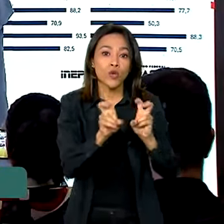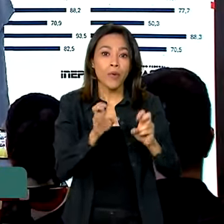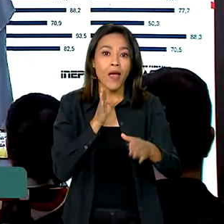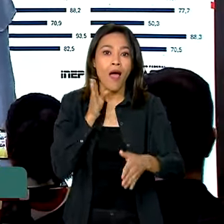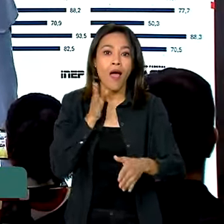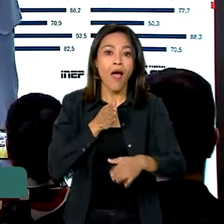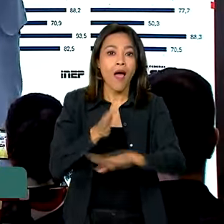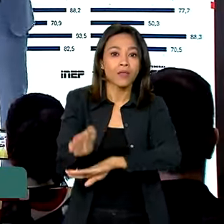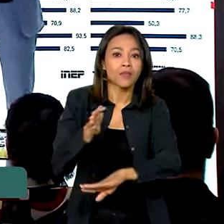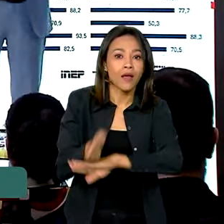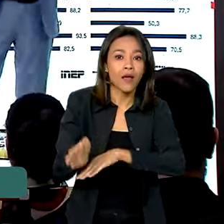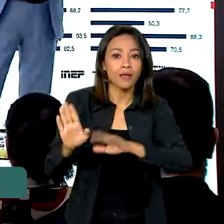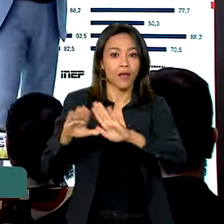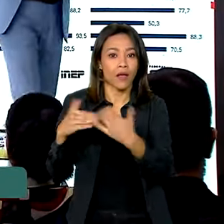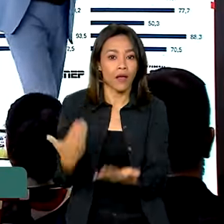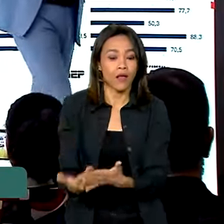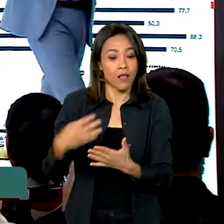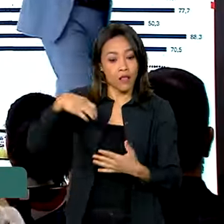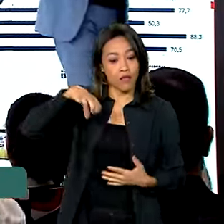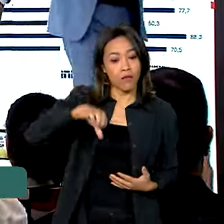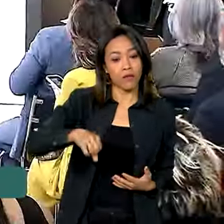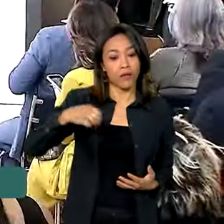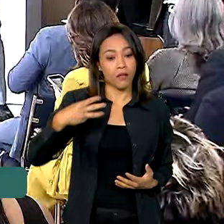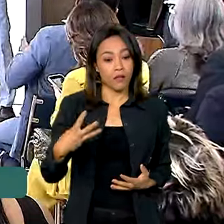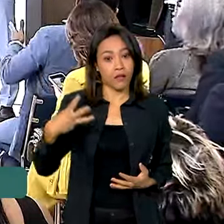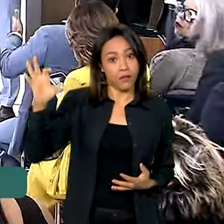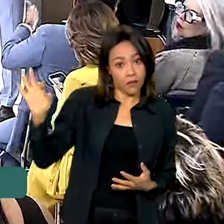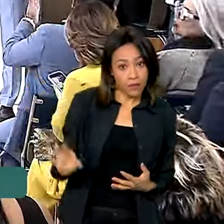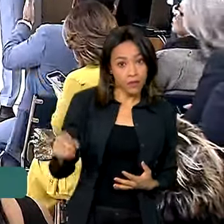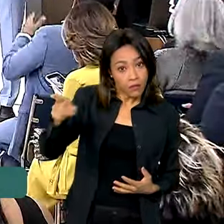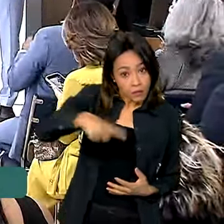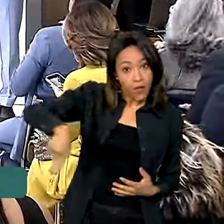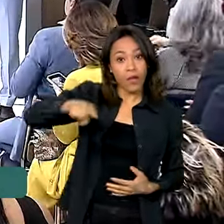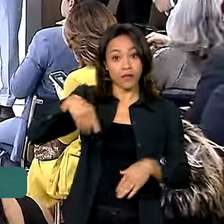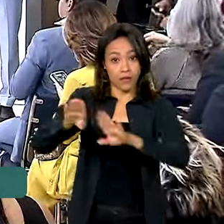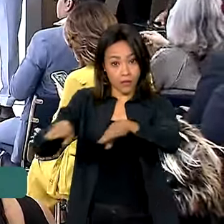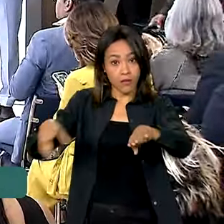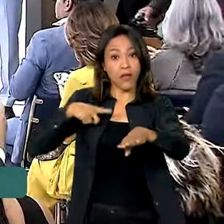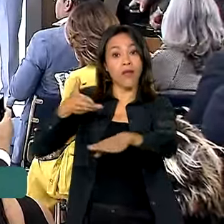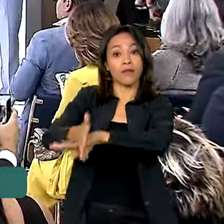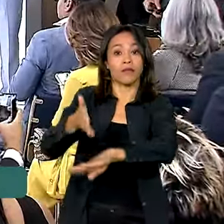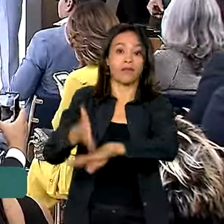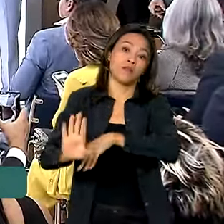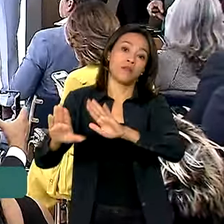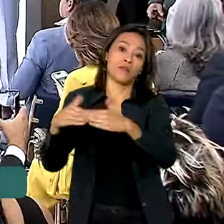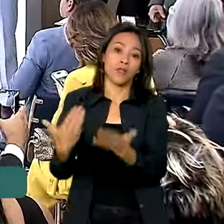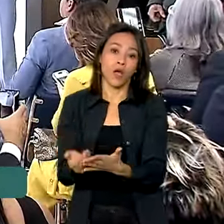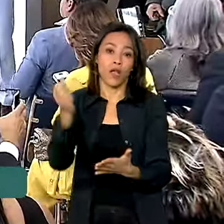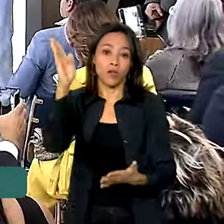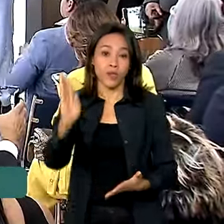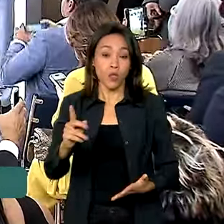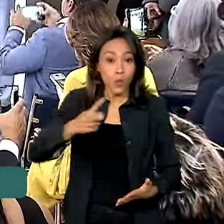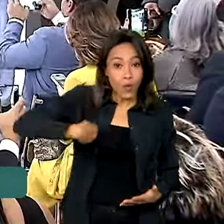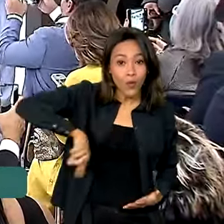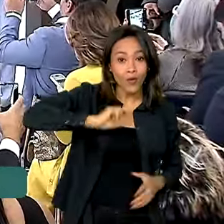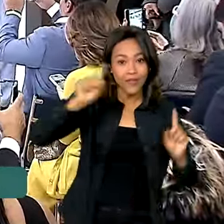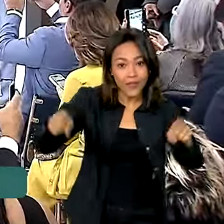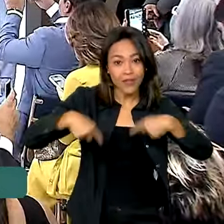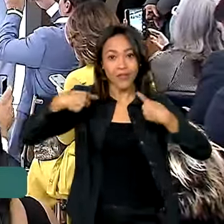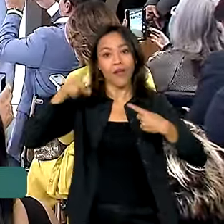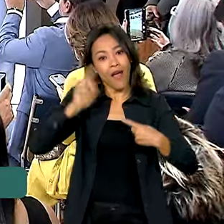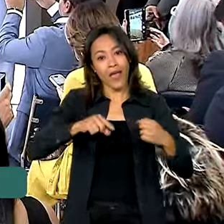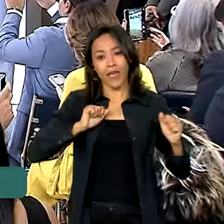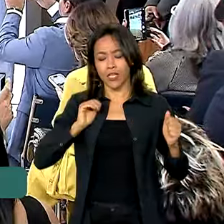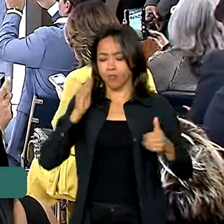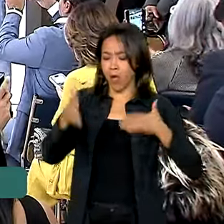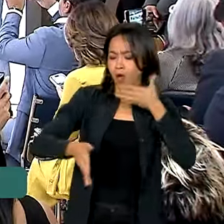aqui que 93% das Crianças T acesso à escola no Brasil e o nosso desafio tá nesse